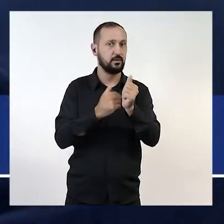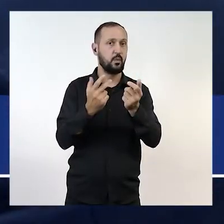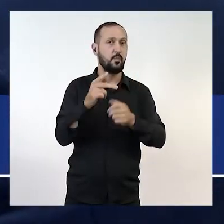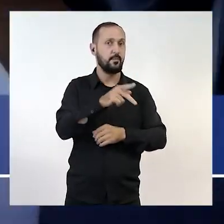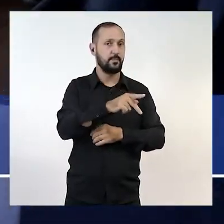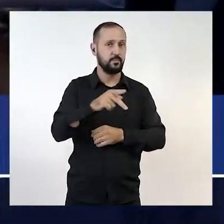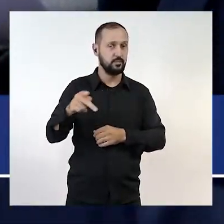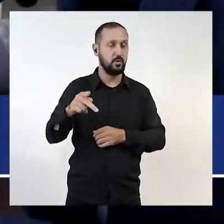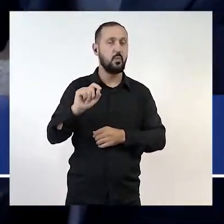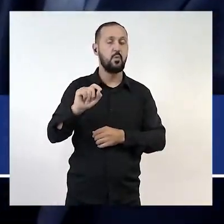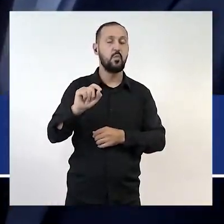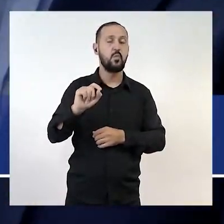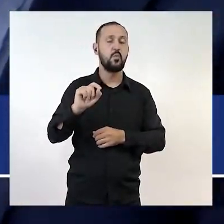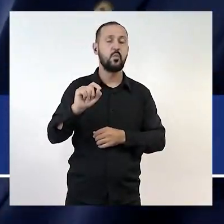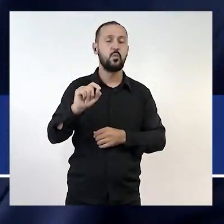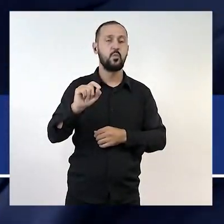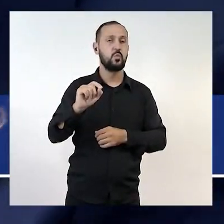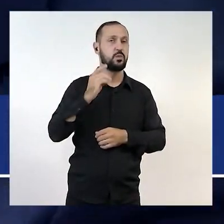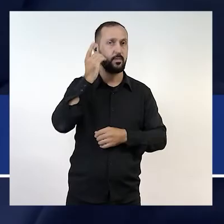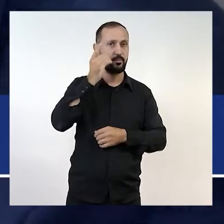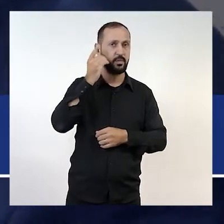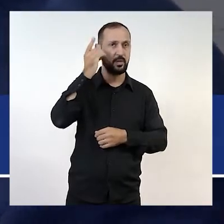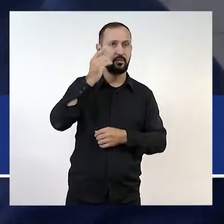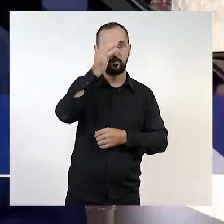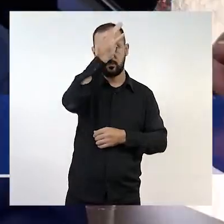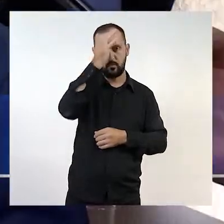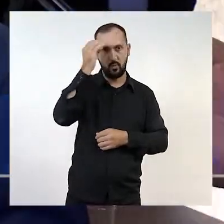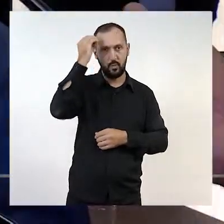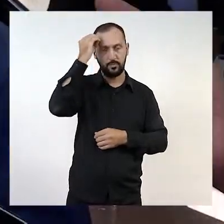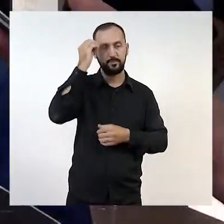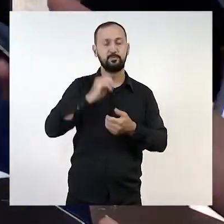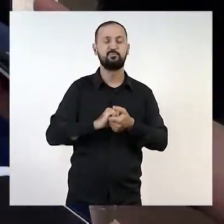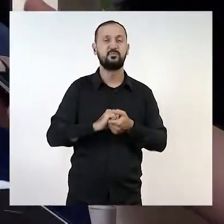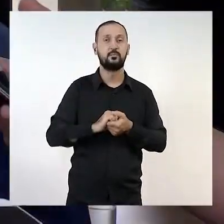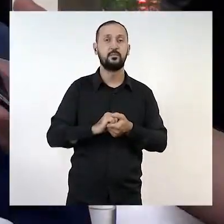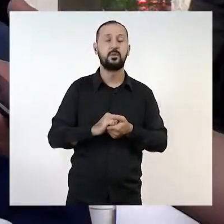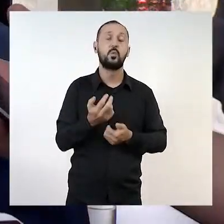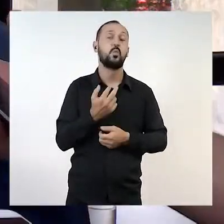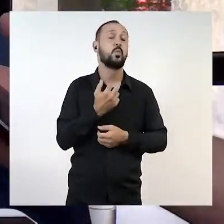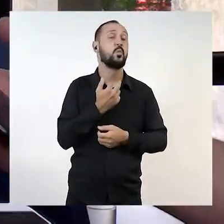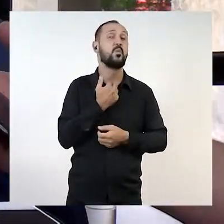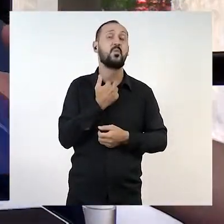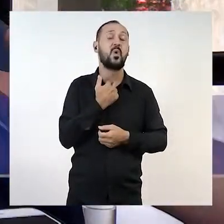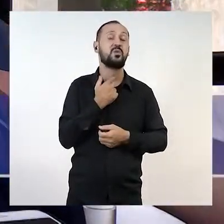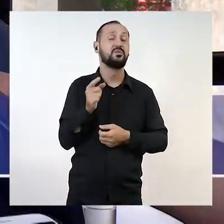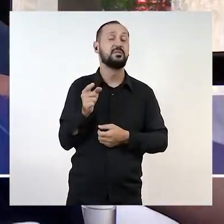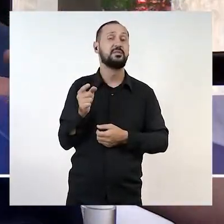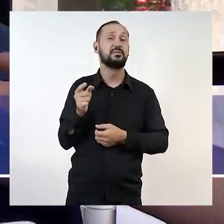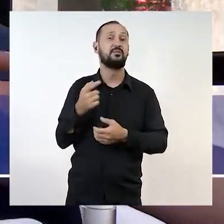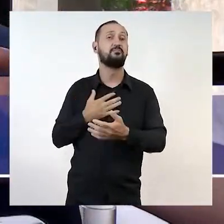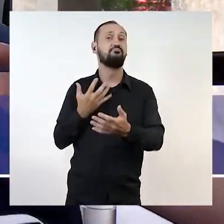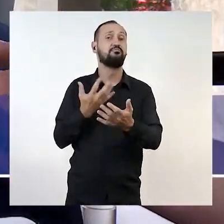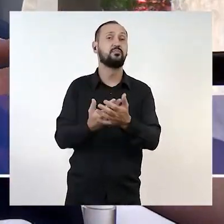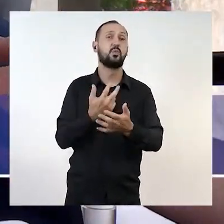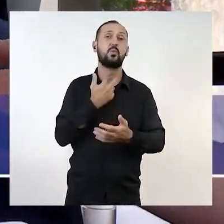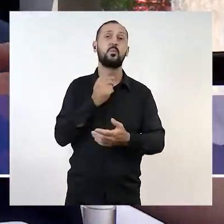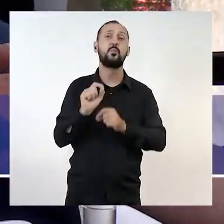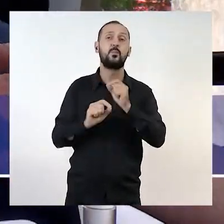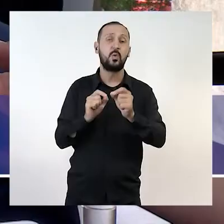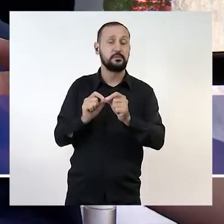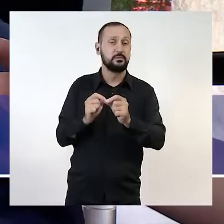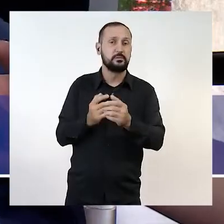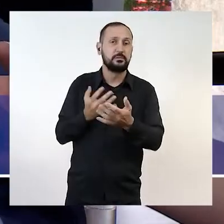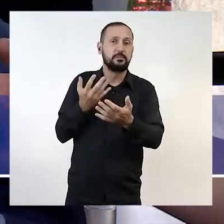sigilosa, como conta o presidente da CPI, deputado Felipe Orro. A pedido dos depoentes, eu não posso